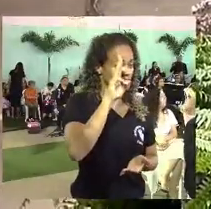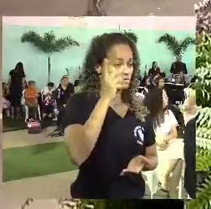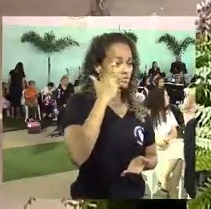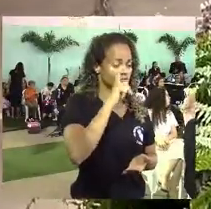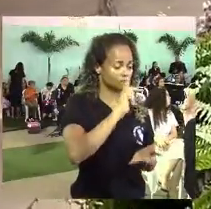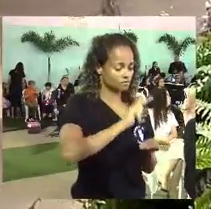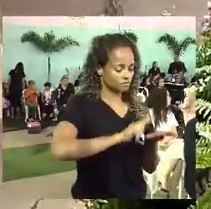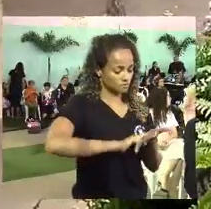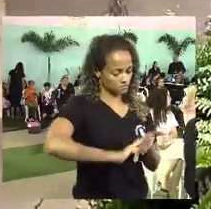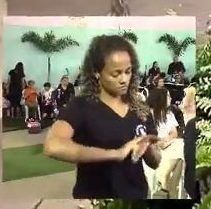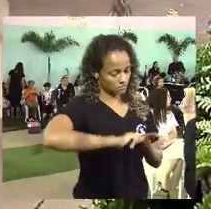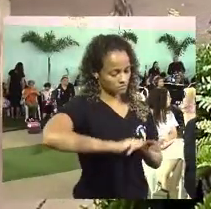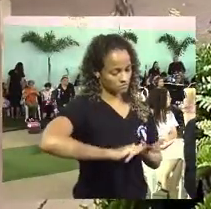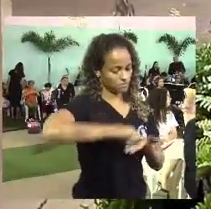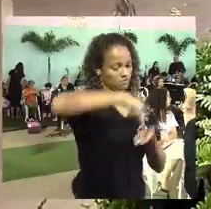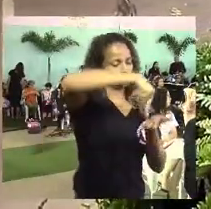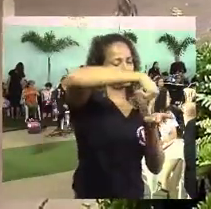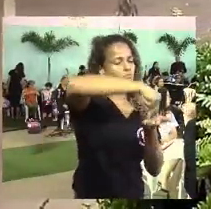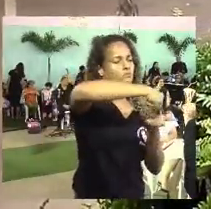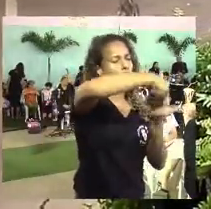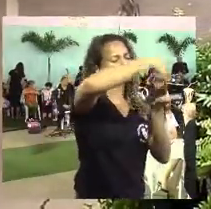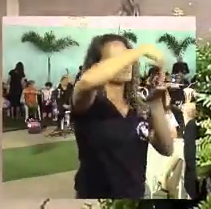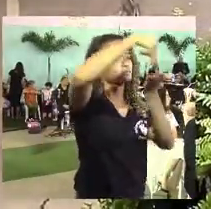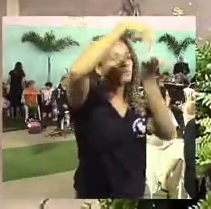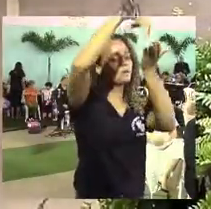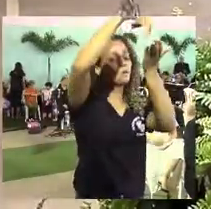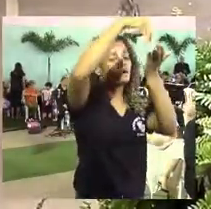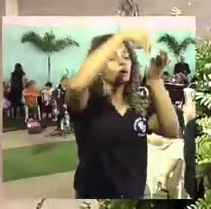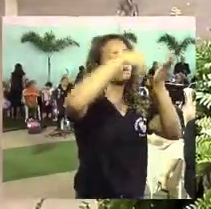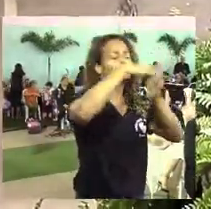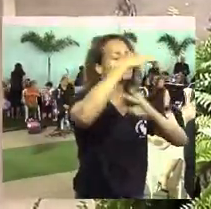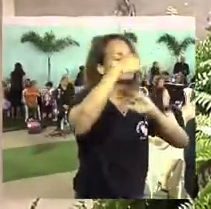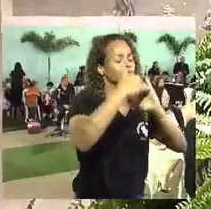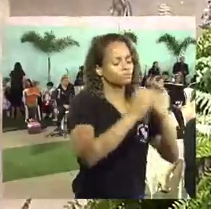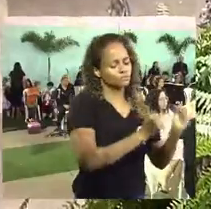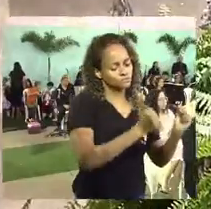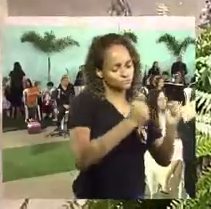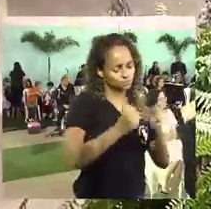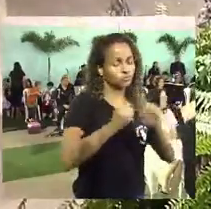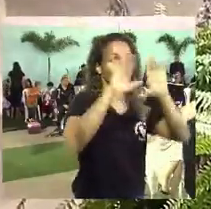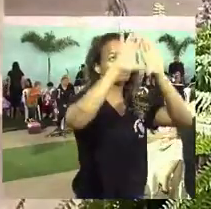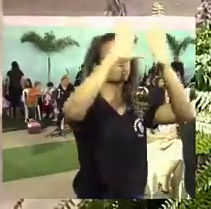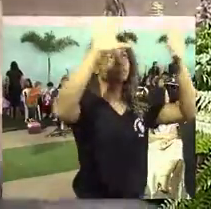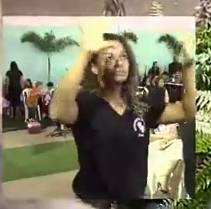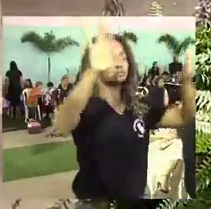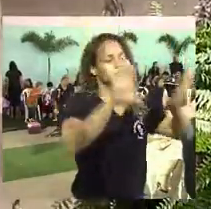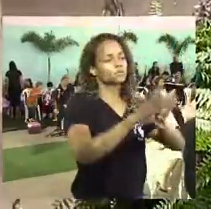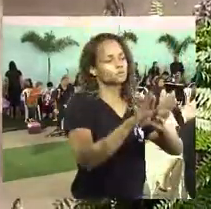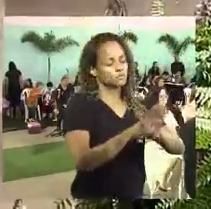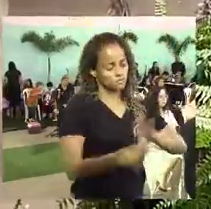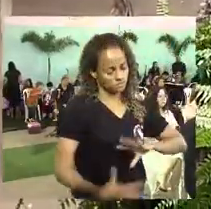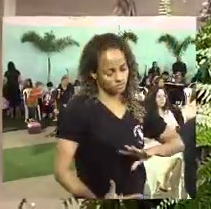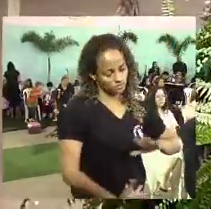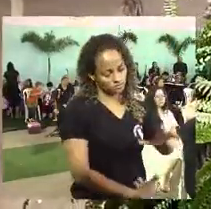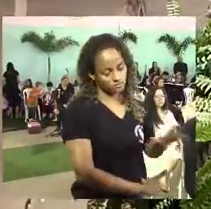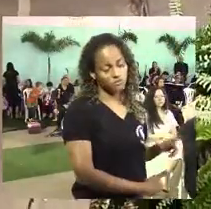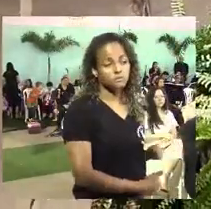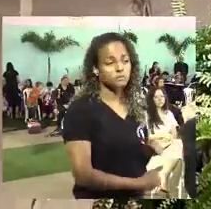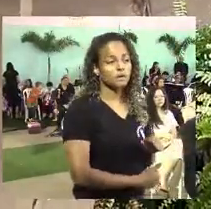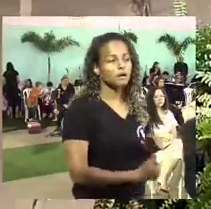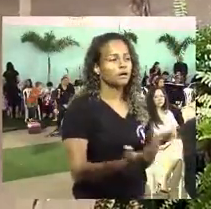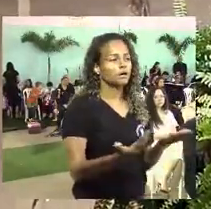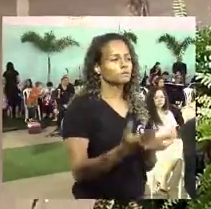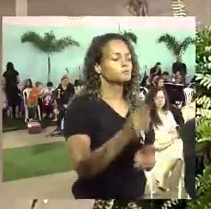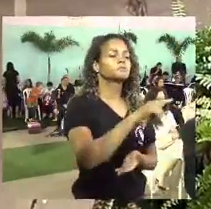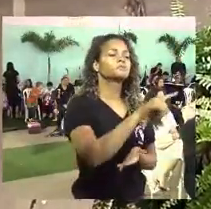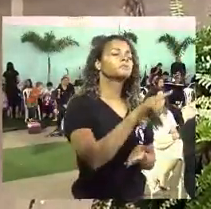é me dado todo o poder dos céus e também na terra agora Ide por todo mundo pregai o